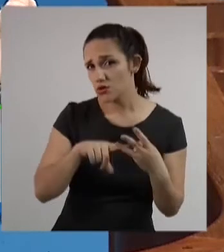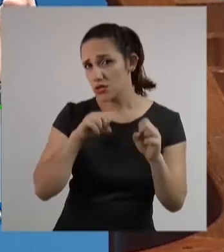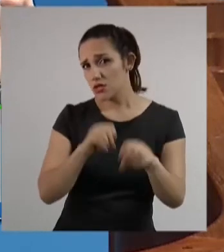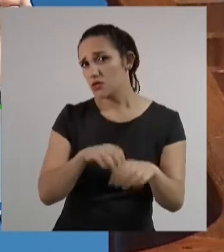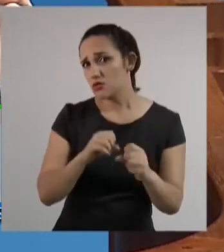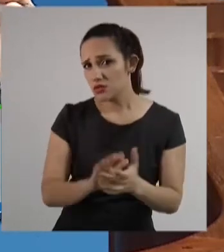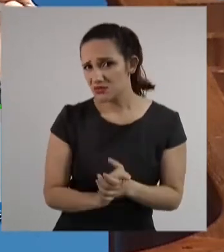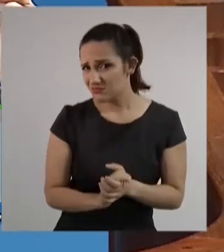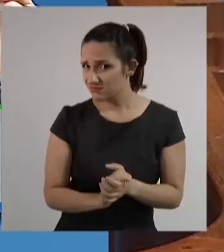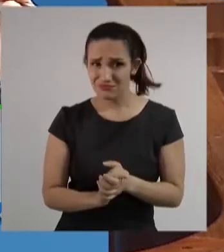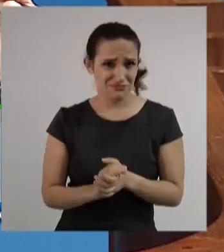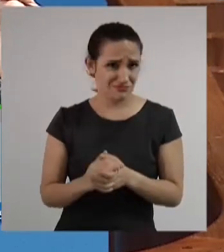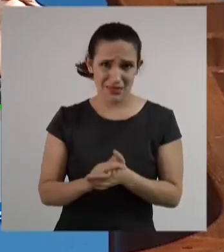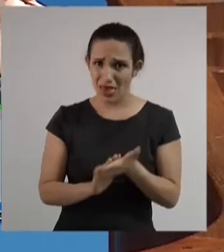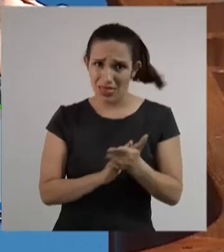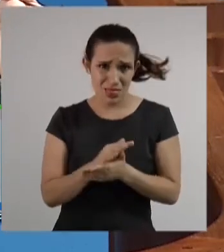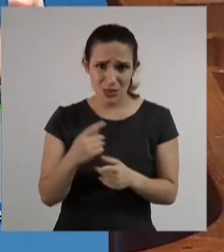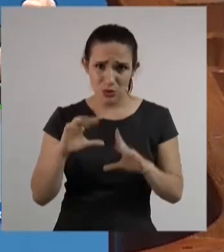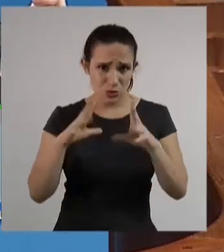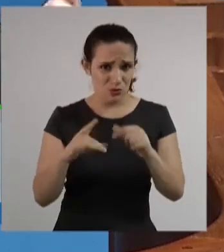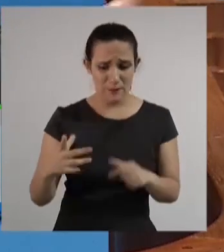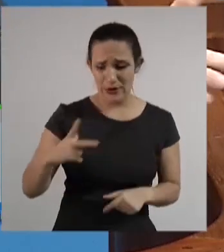vão privatizar?